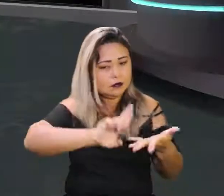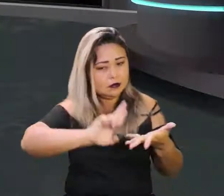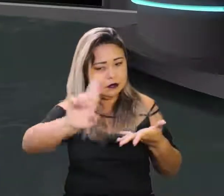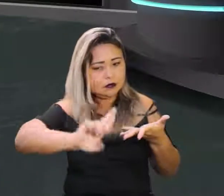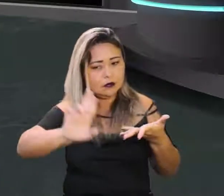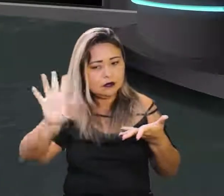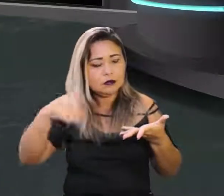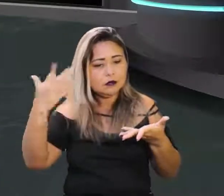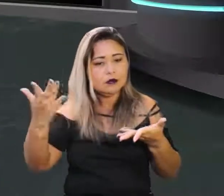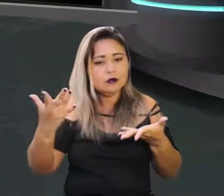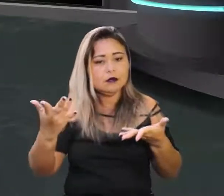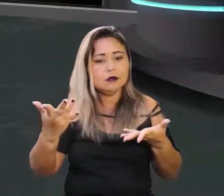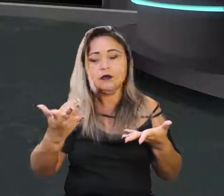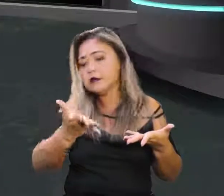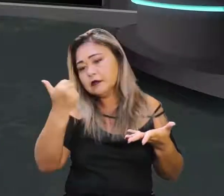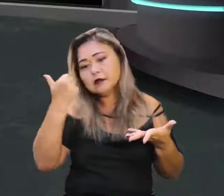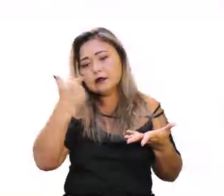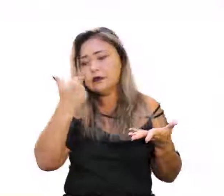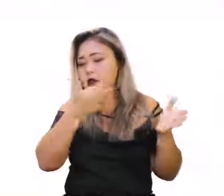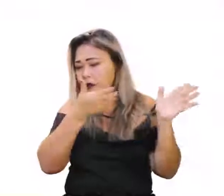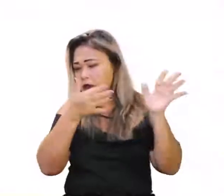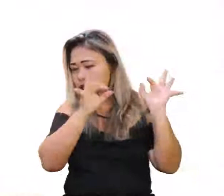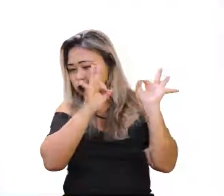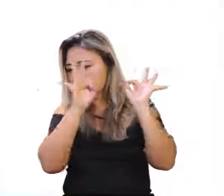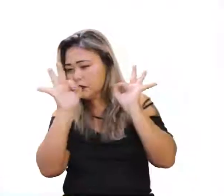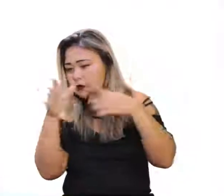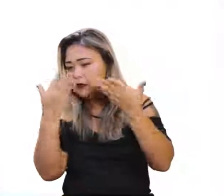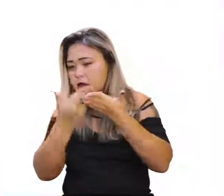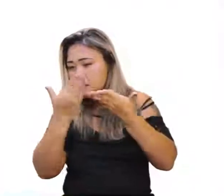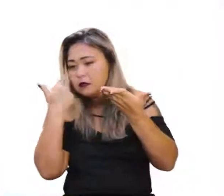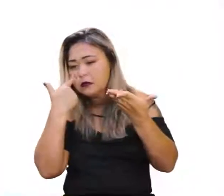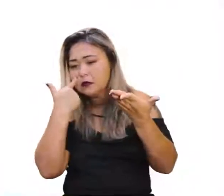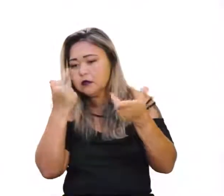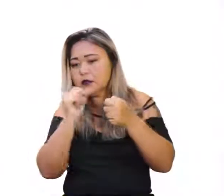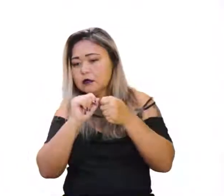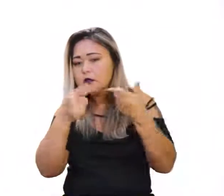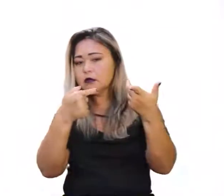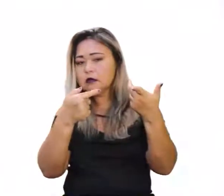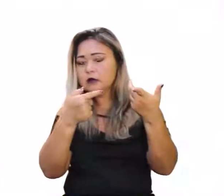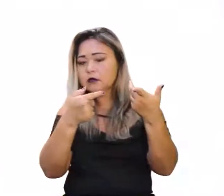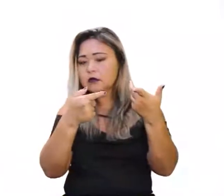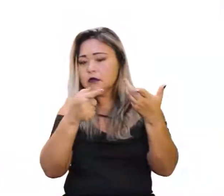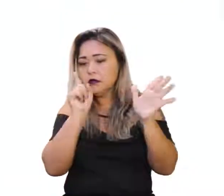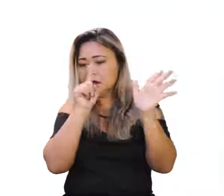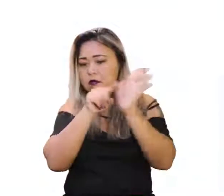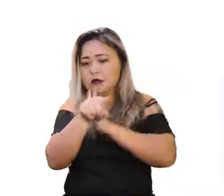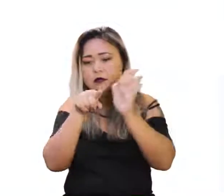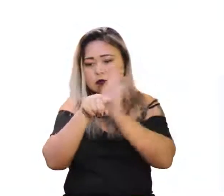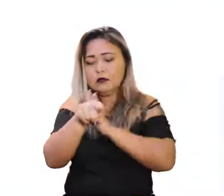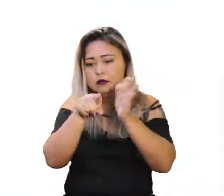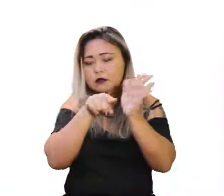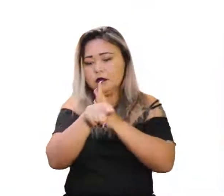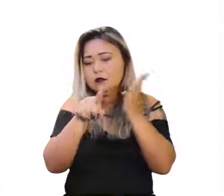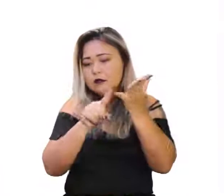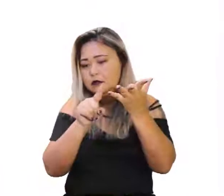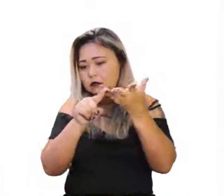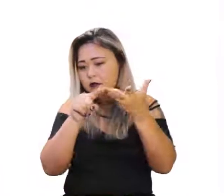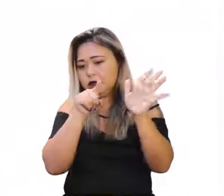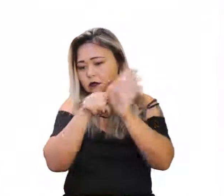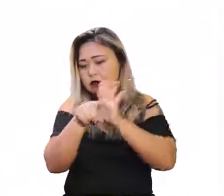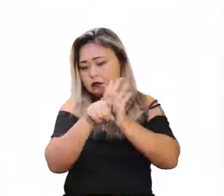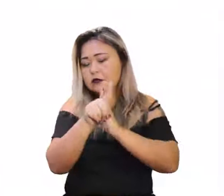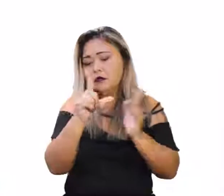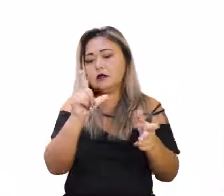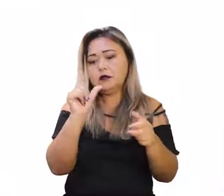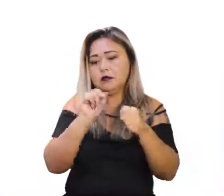essas questões aí. Isso. Então, vamos prestando atenção na aula, verificando aí esses questionamentos que nós fizemos aí. Então,